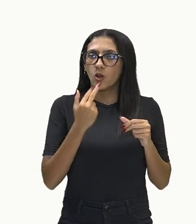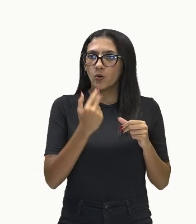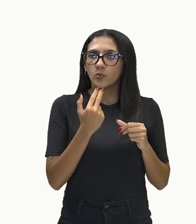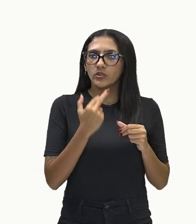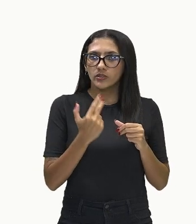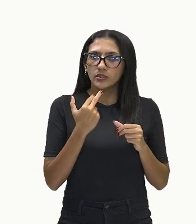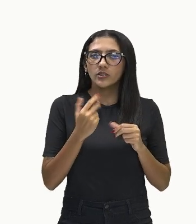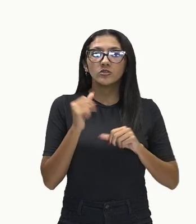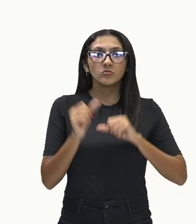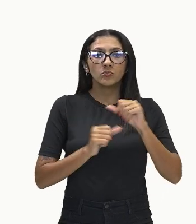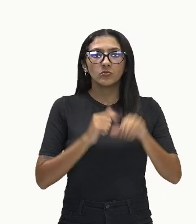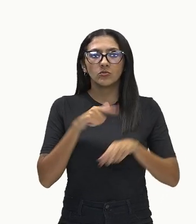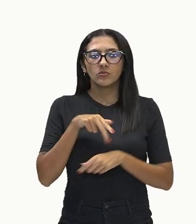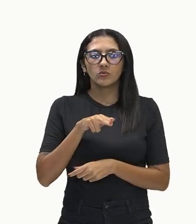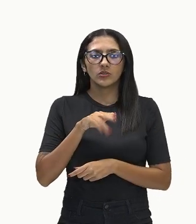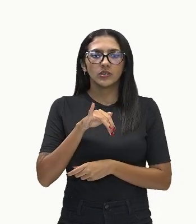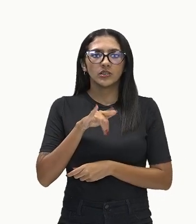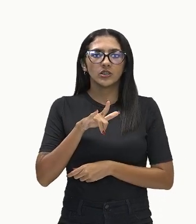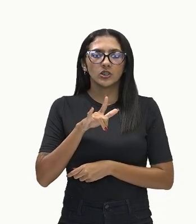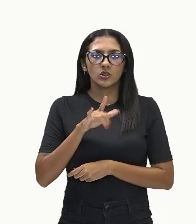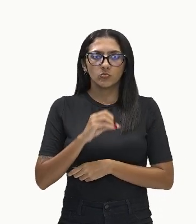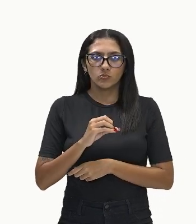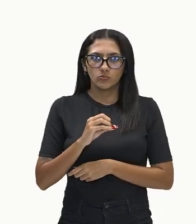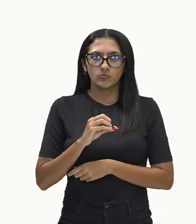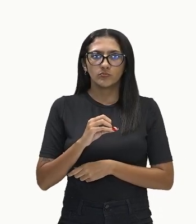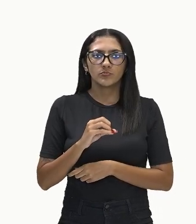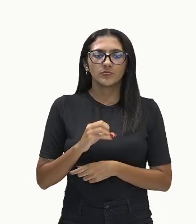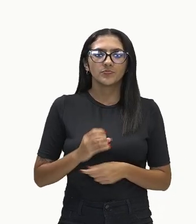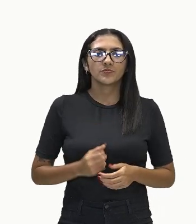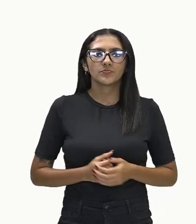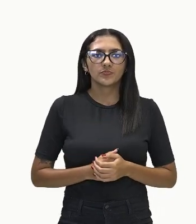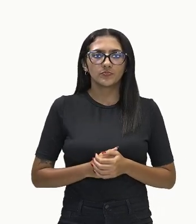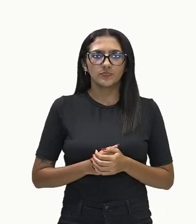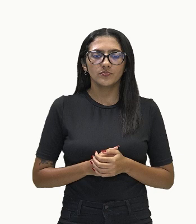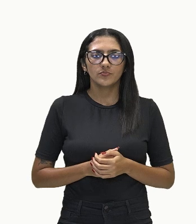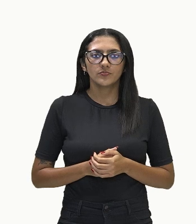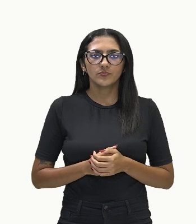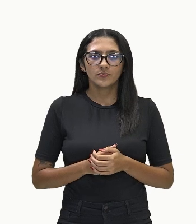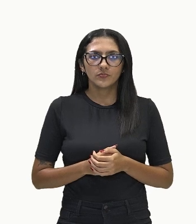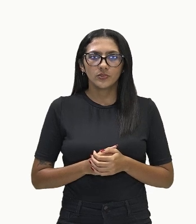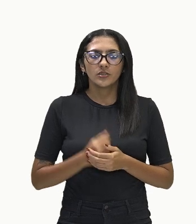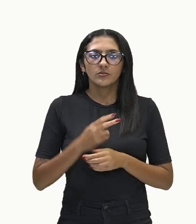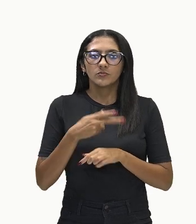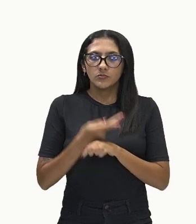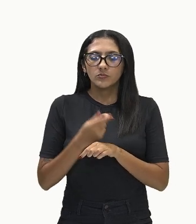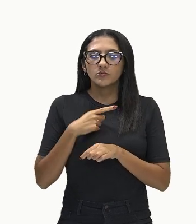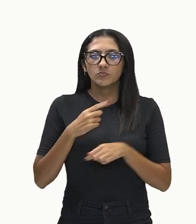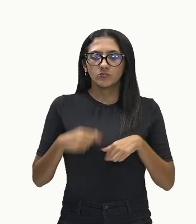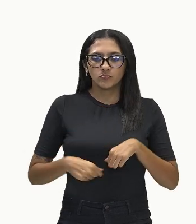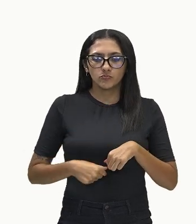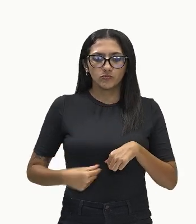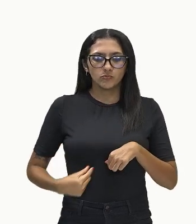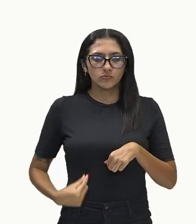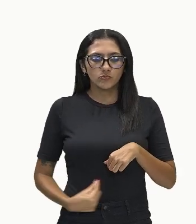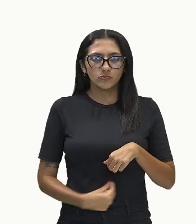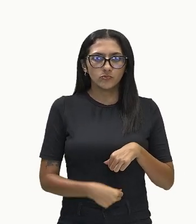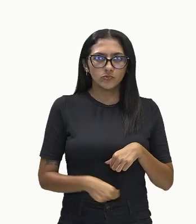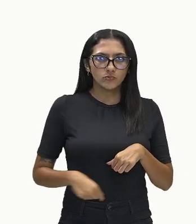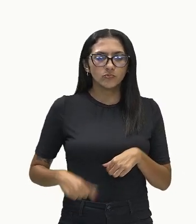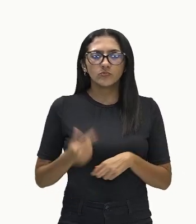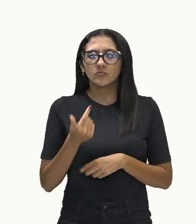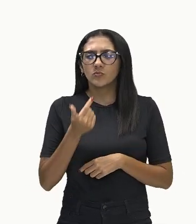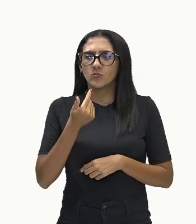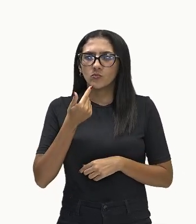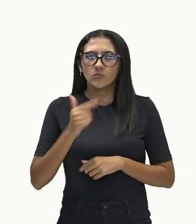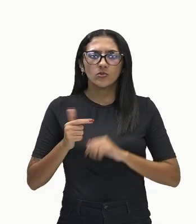se transforma no quimo, certo? E ao chegar, passar pelo duodeno e chegar